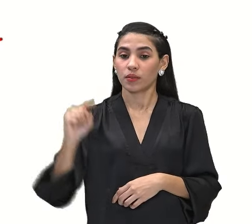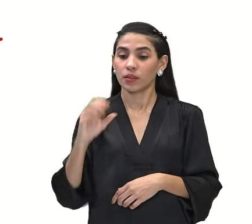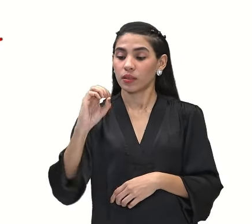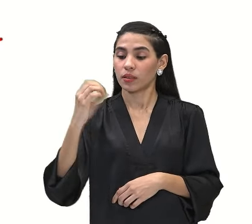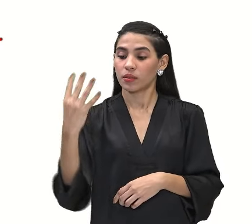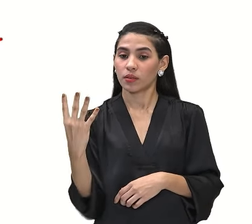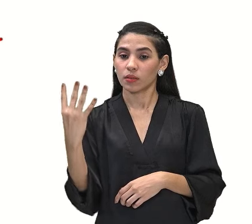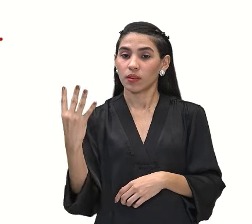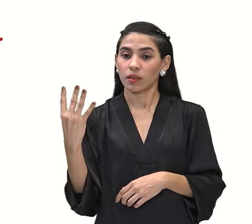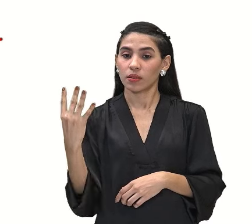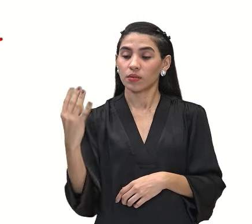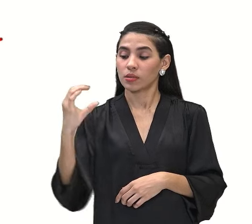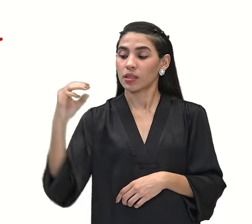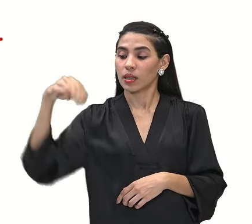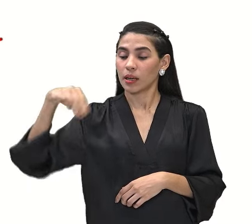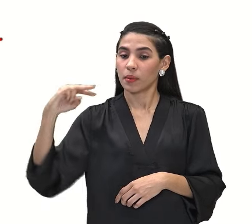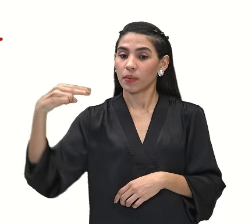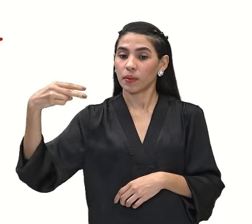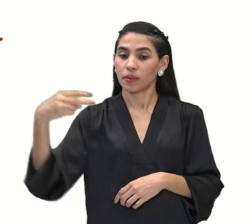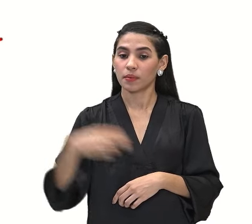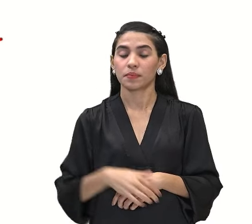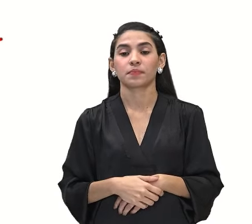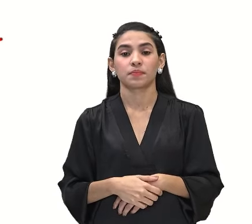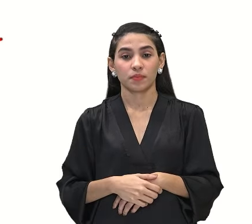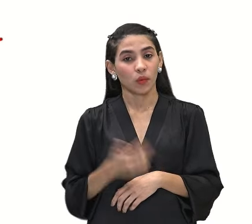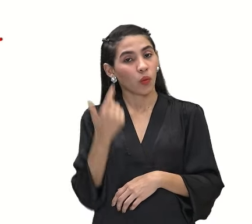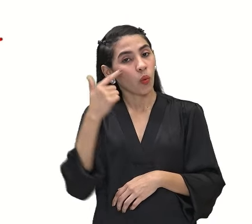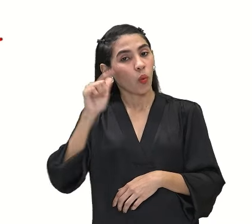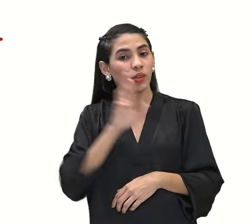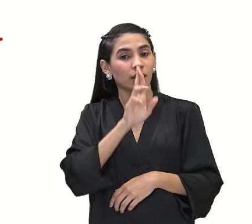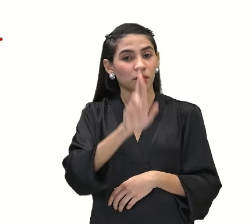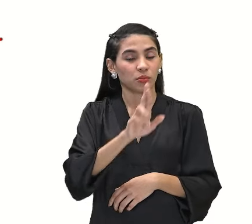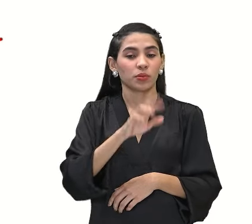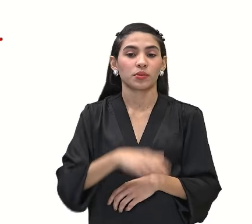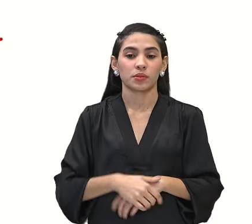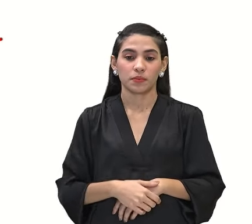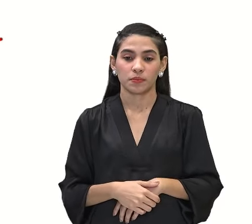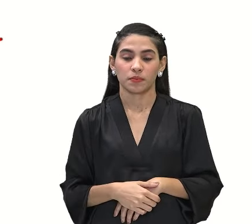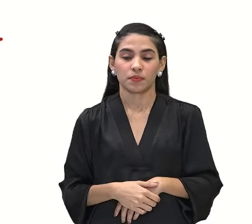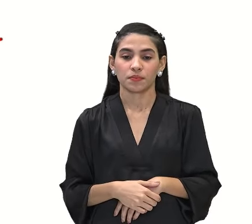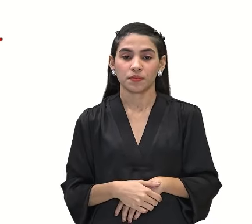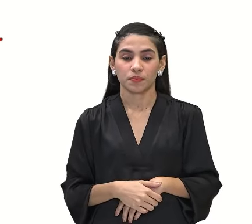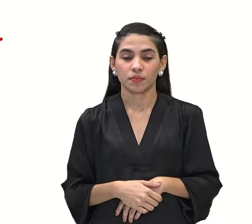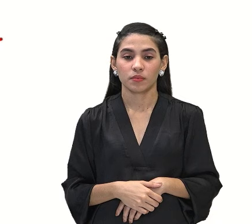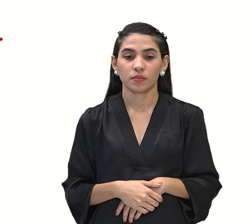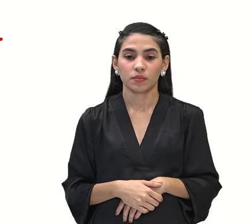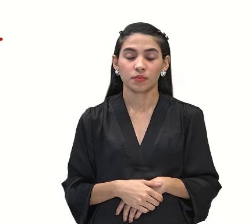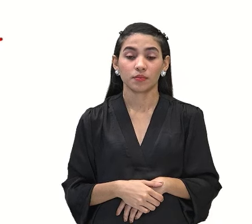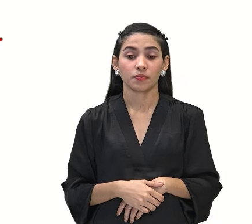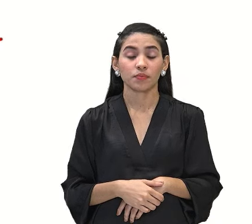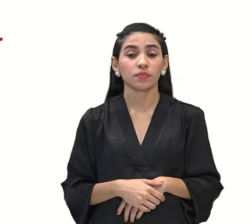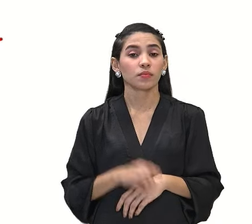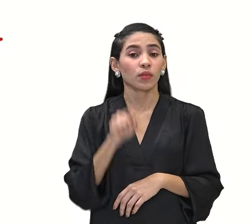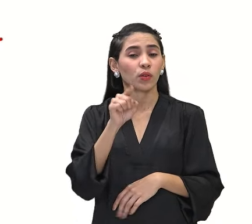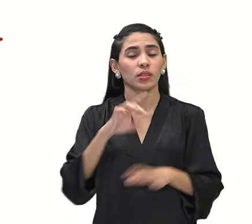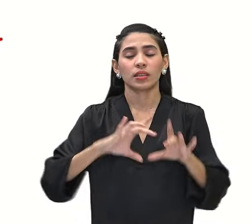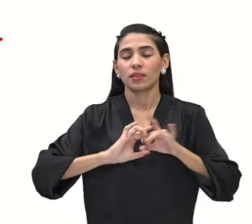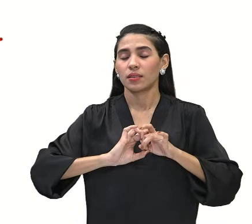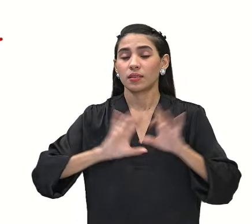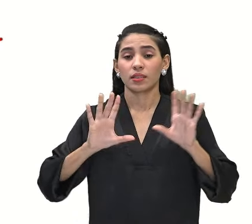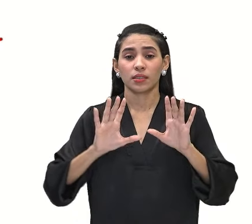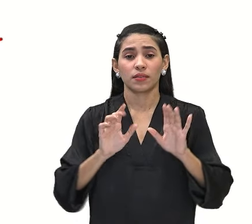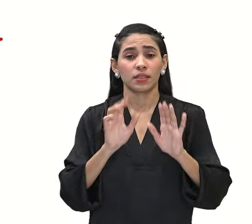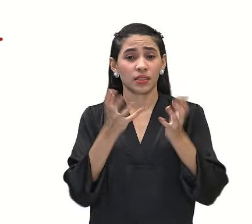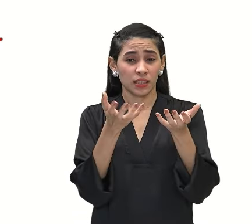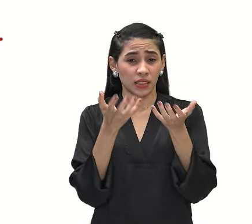113,04 cm qu é uma outra resposta pessoal então você é livre né quer